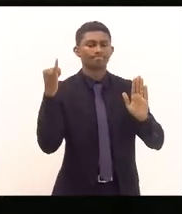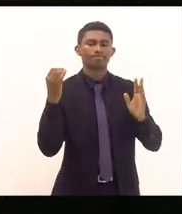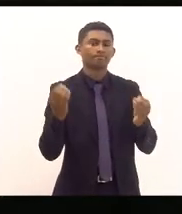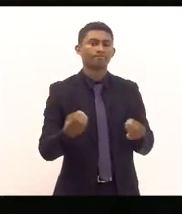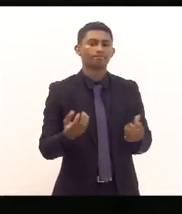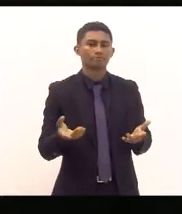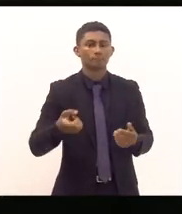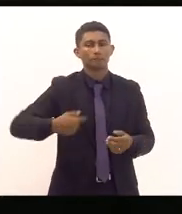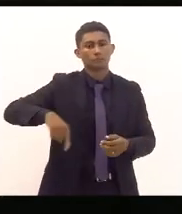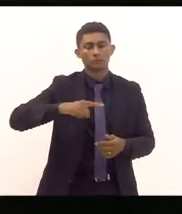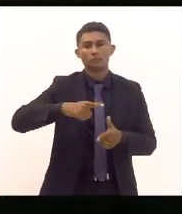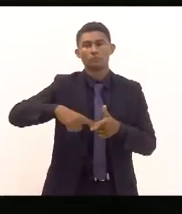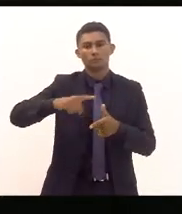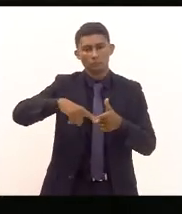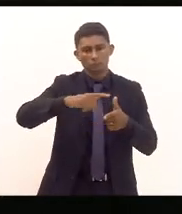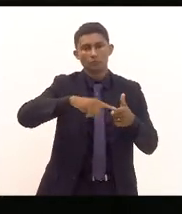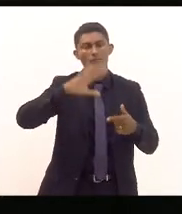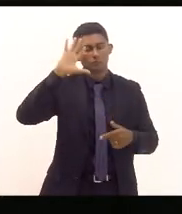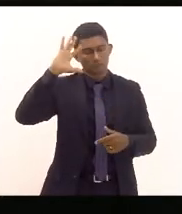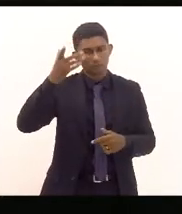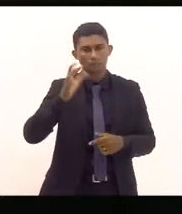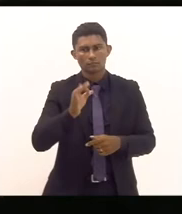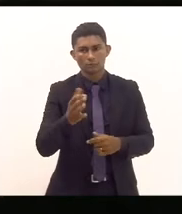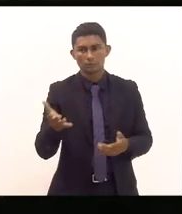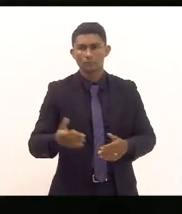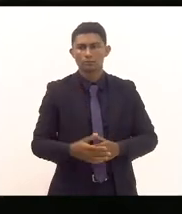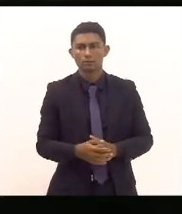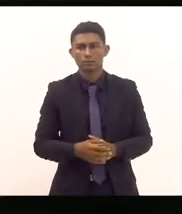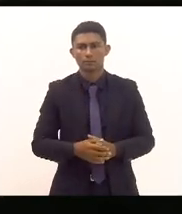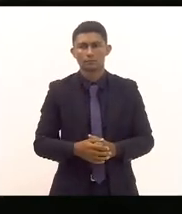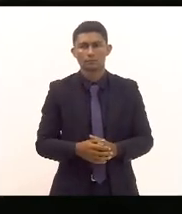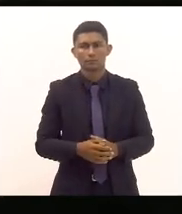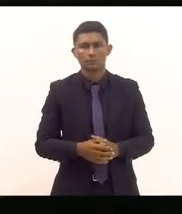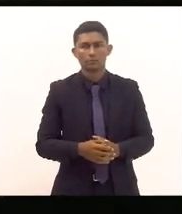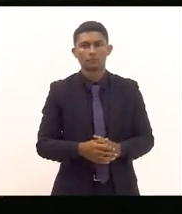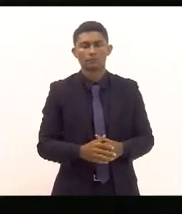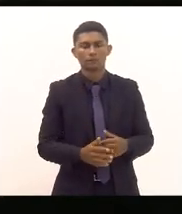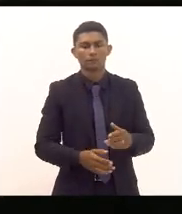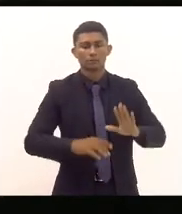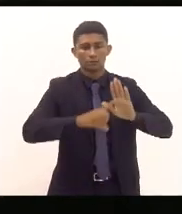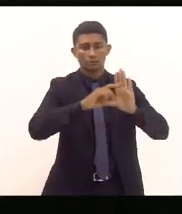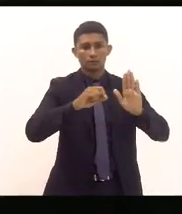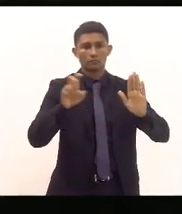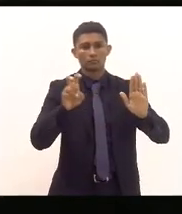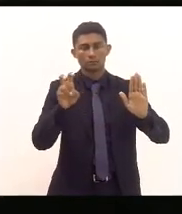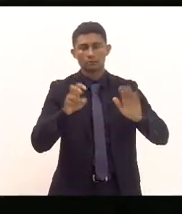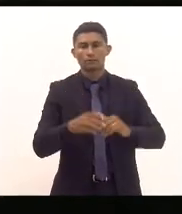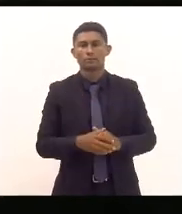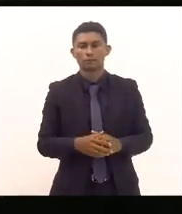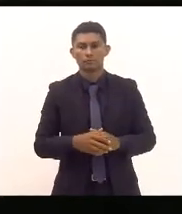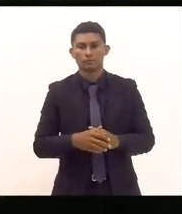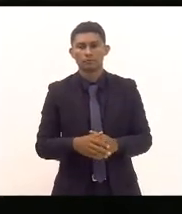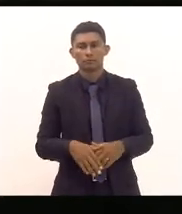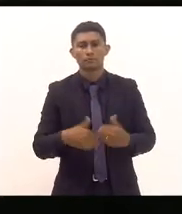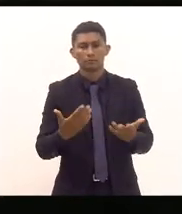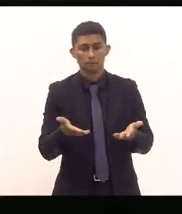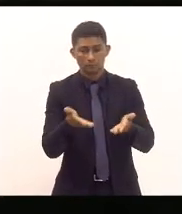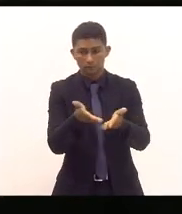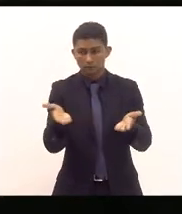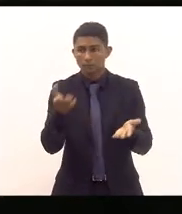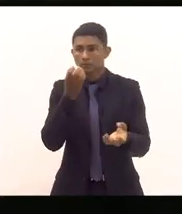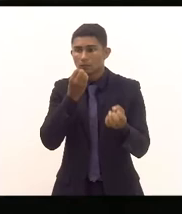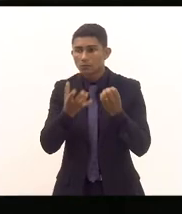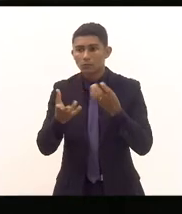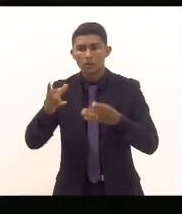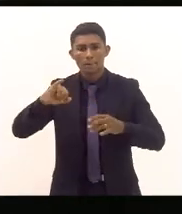resolver essa questão de cílios tivamente da tarifa social então o artigo quinto também está incluído nesses beneficiários da tarifa